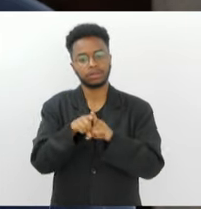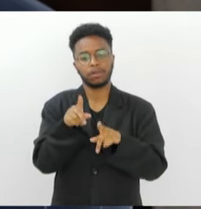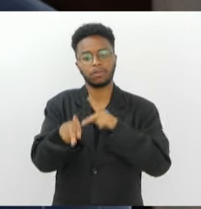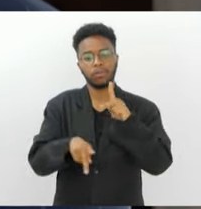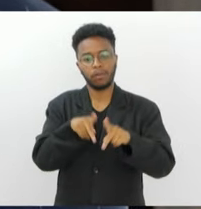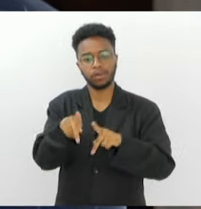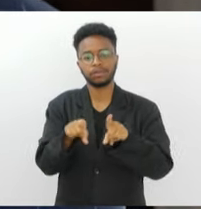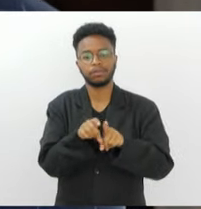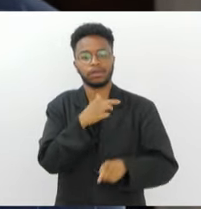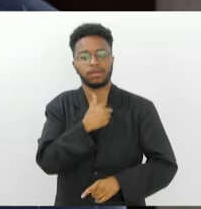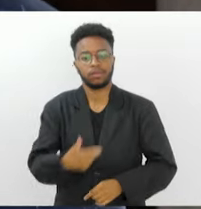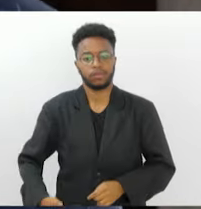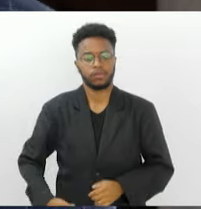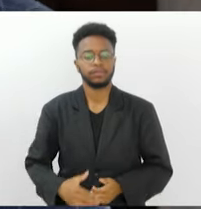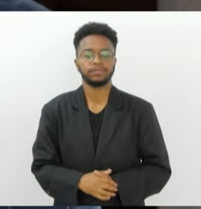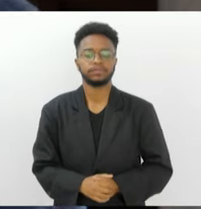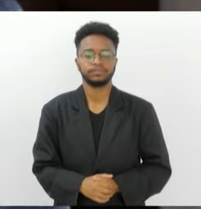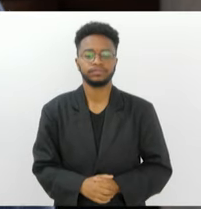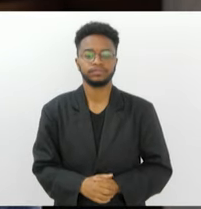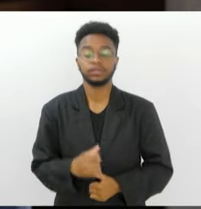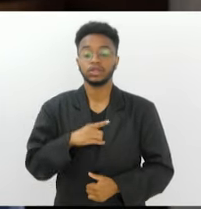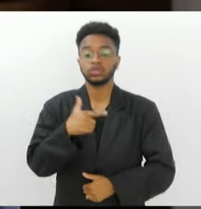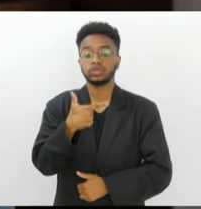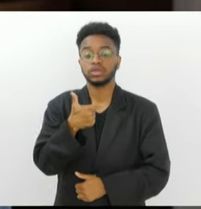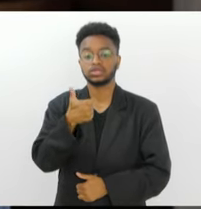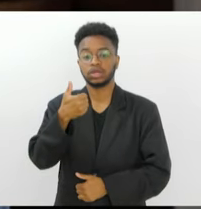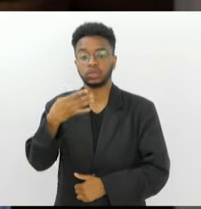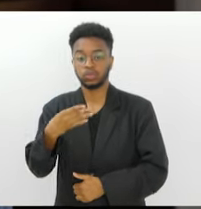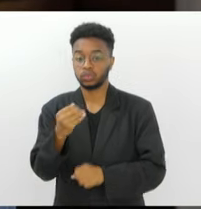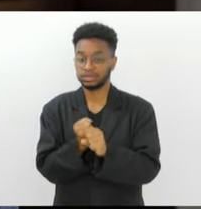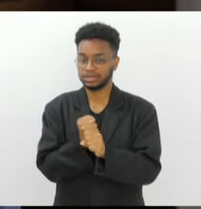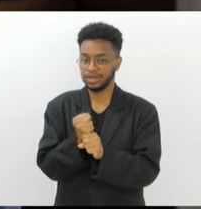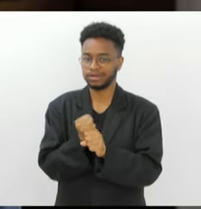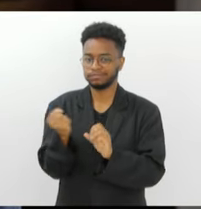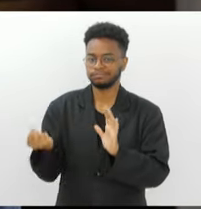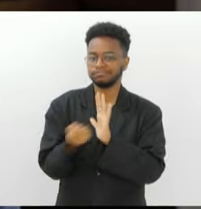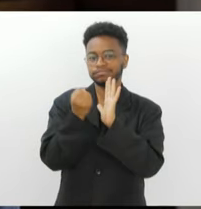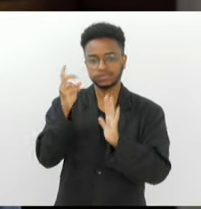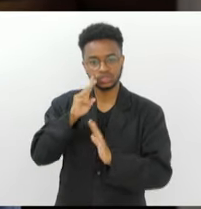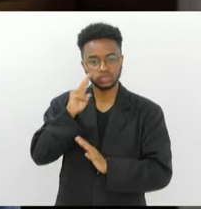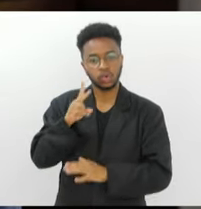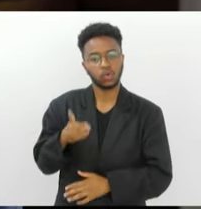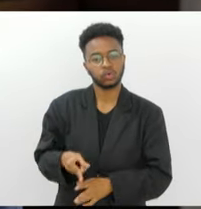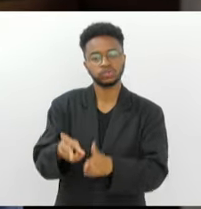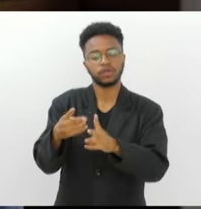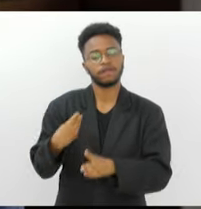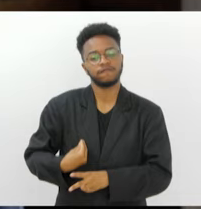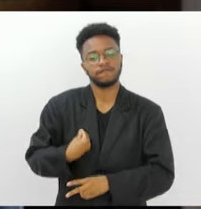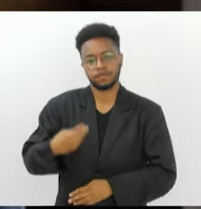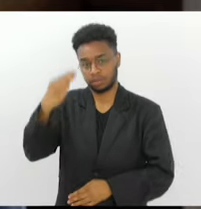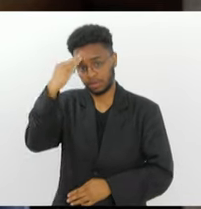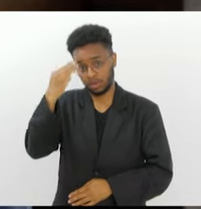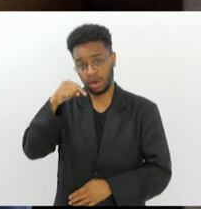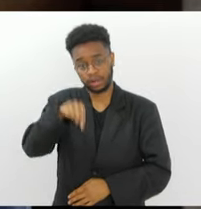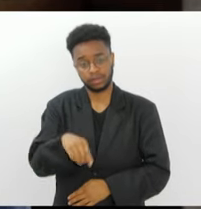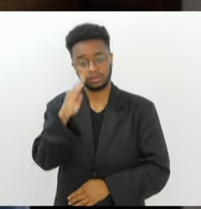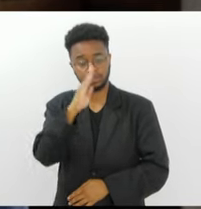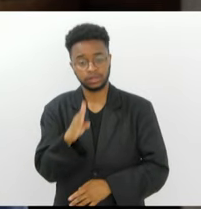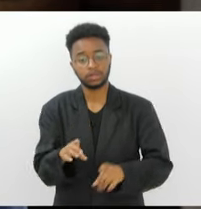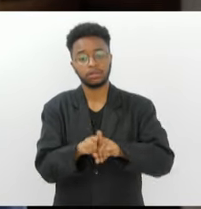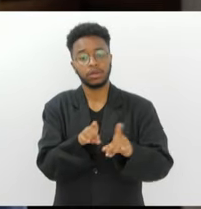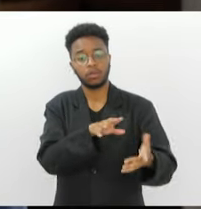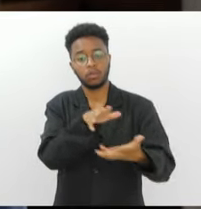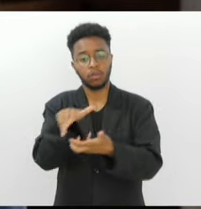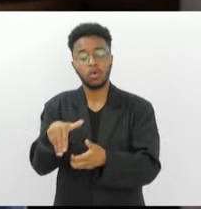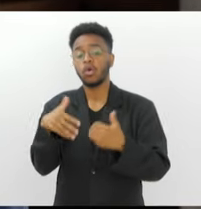e para a República. São 214 anos de história, mantendo viva a memória, não só do nosso país, mas de todo mundo.